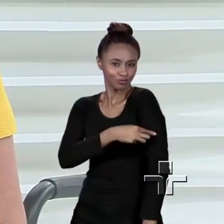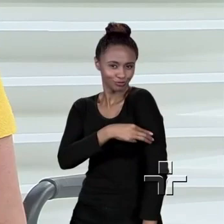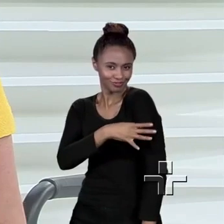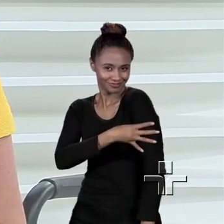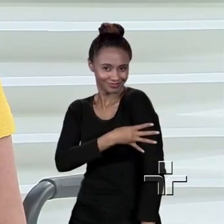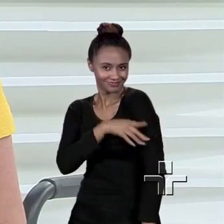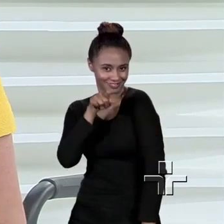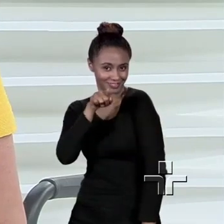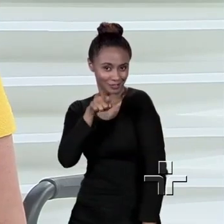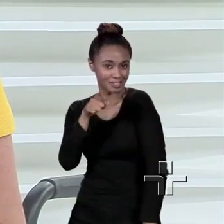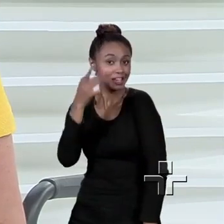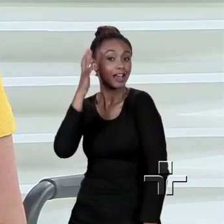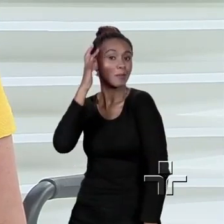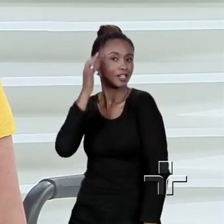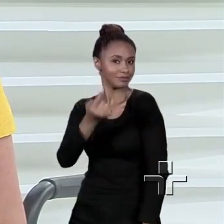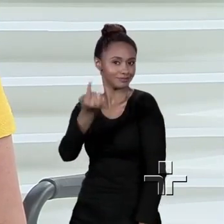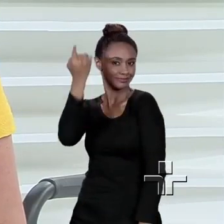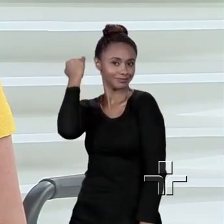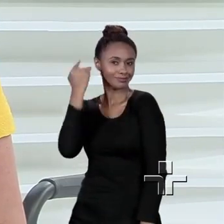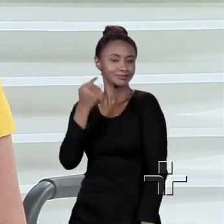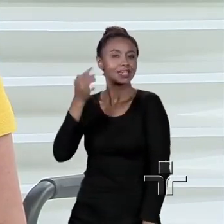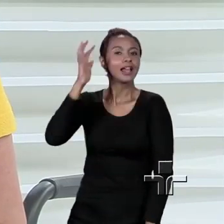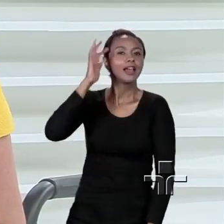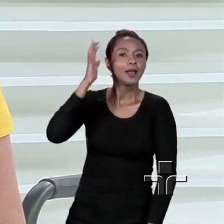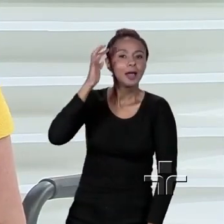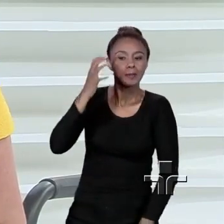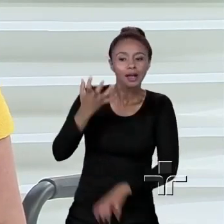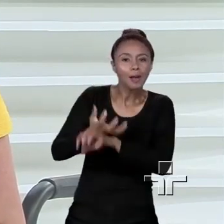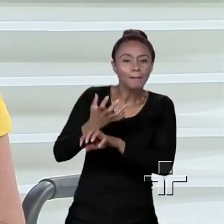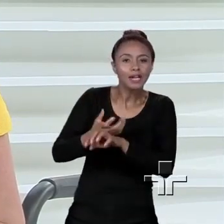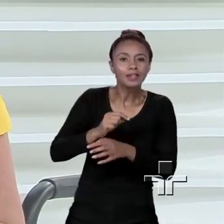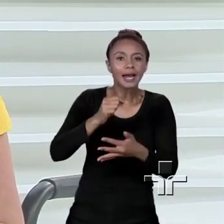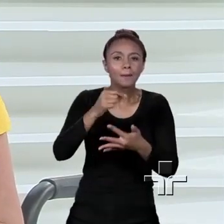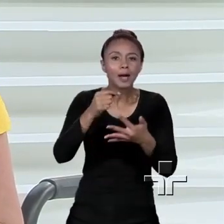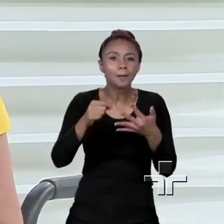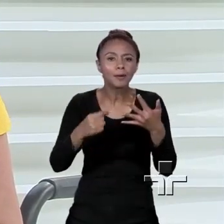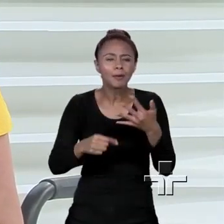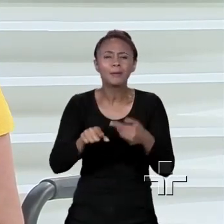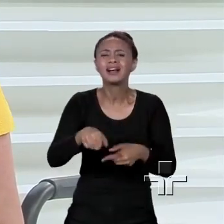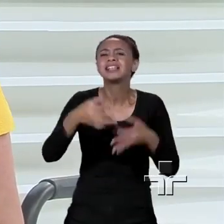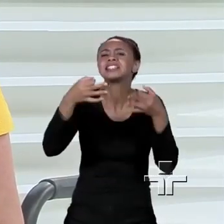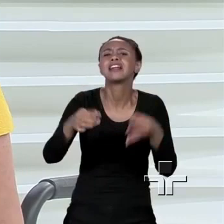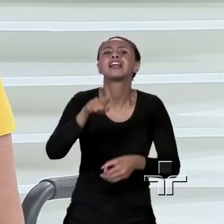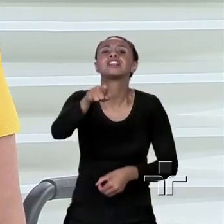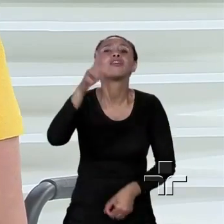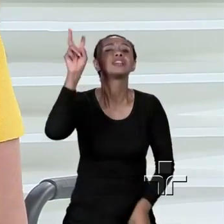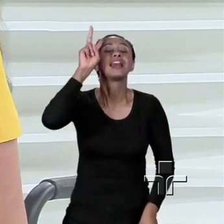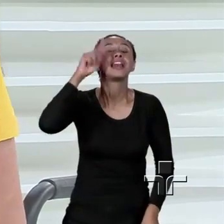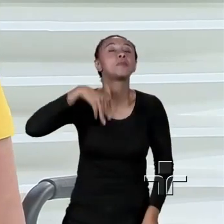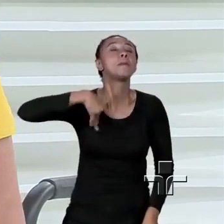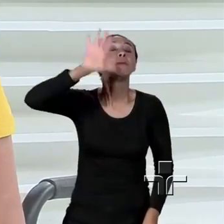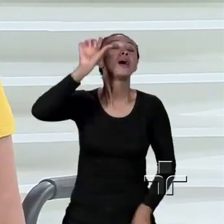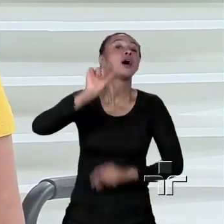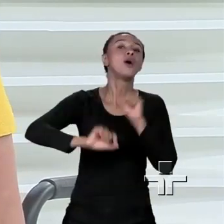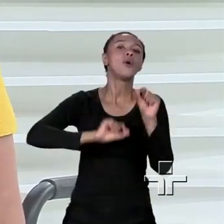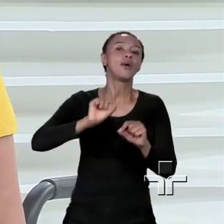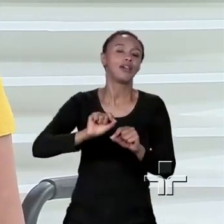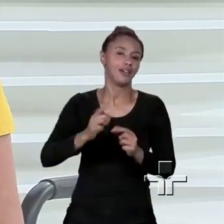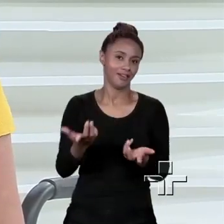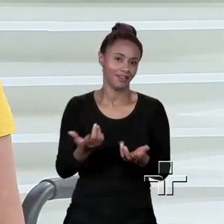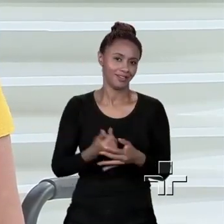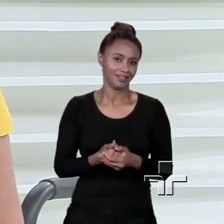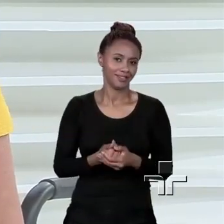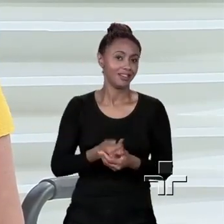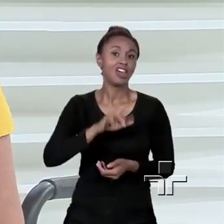por exemplo, pensar nas matérias, eu tenho certeza que o que você mais vai lembrar não vai ser